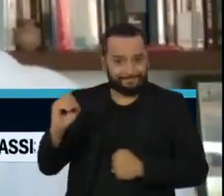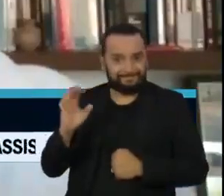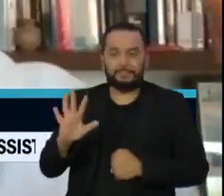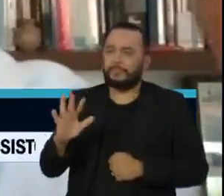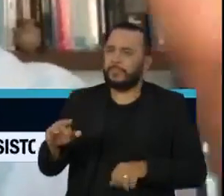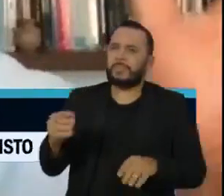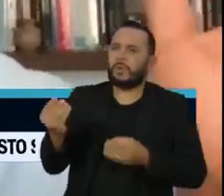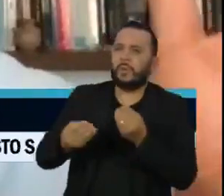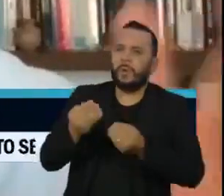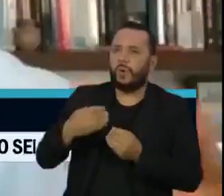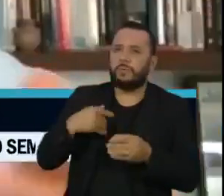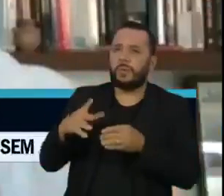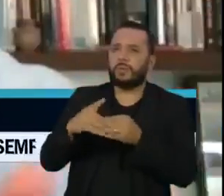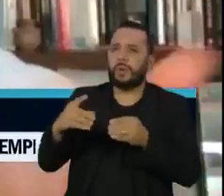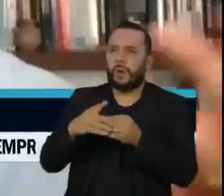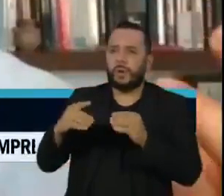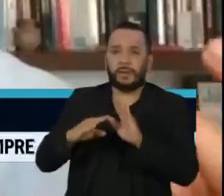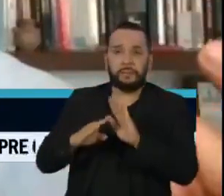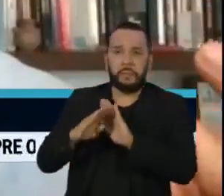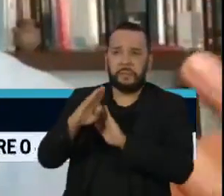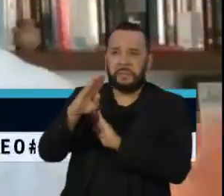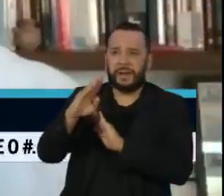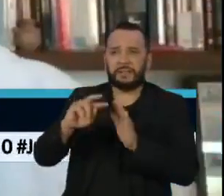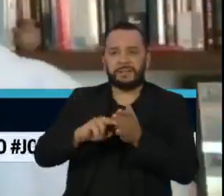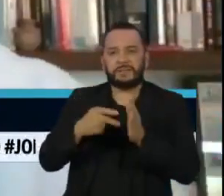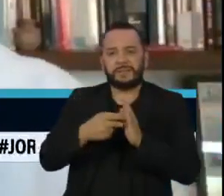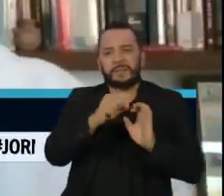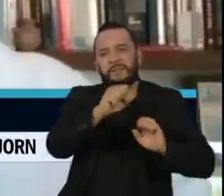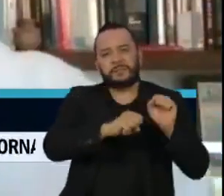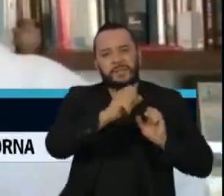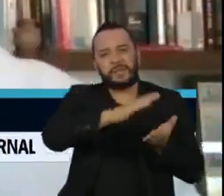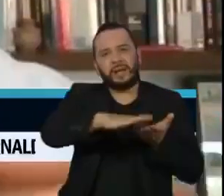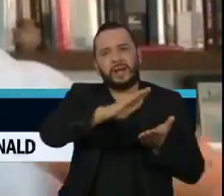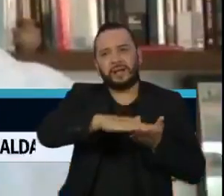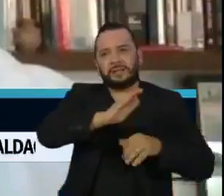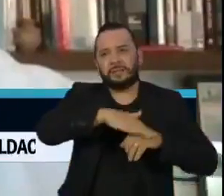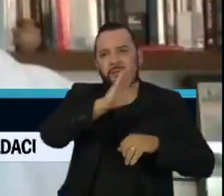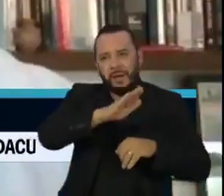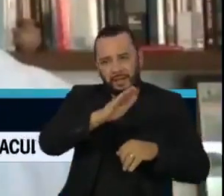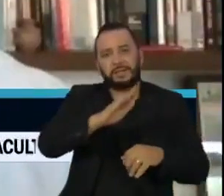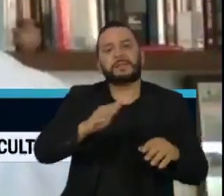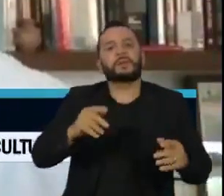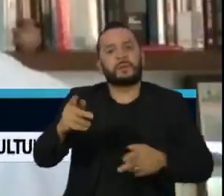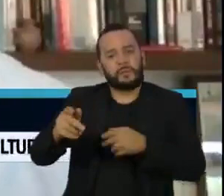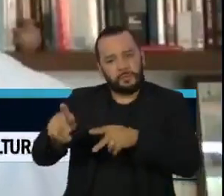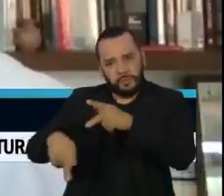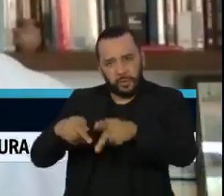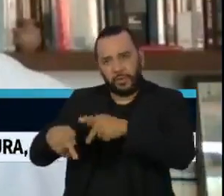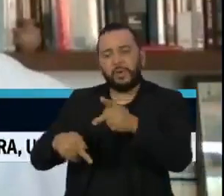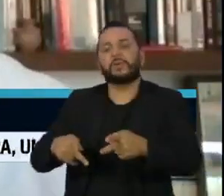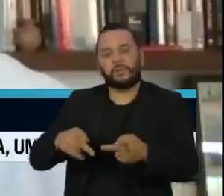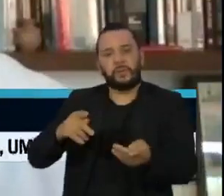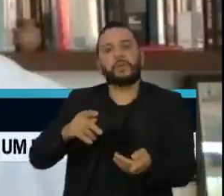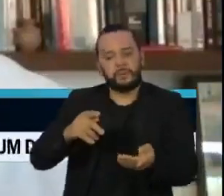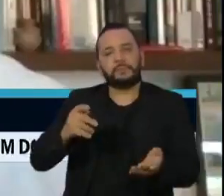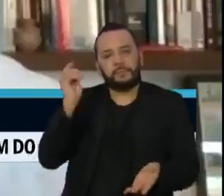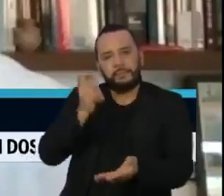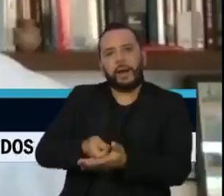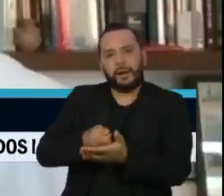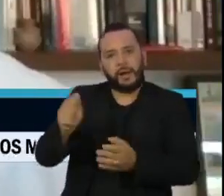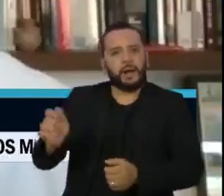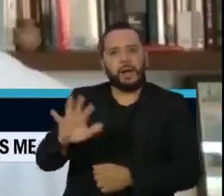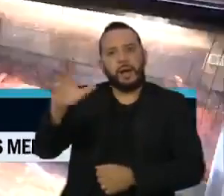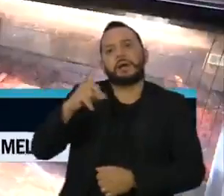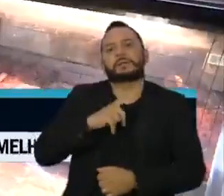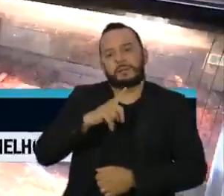traduzindo em dólar para cima. Dólar para cima aumenta o custo das empresas, as empresas repassam esse custo, como a gente viu ao longo de